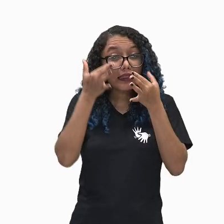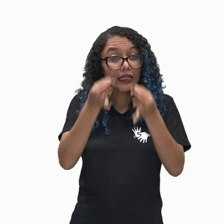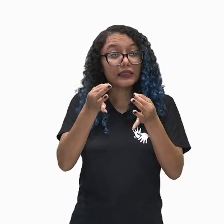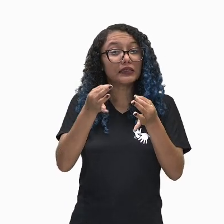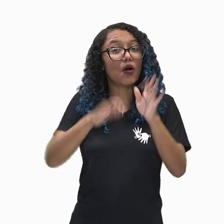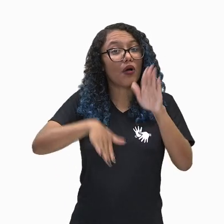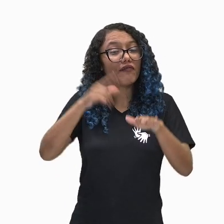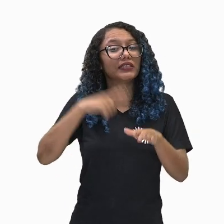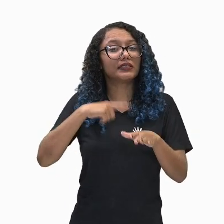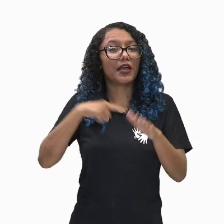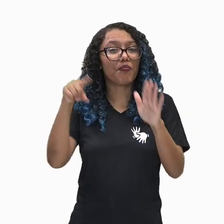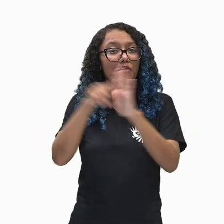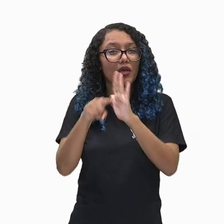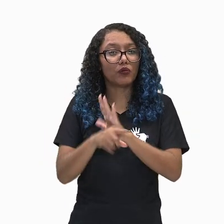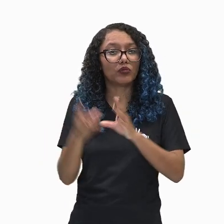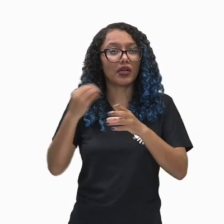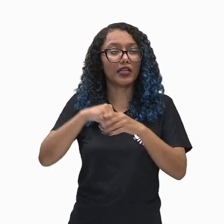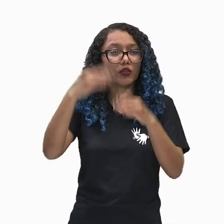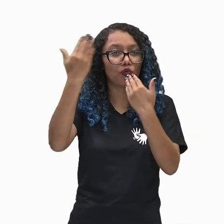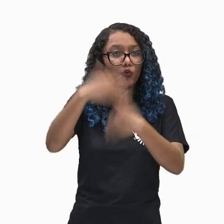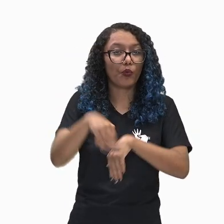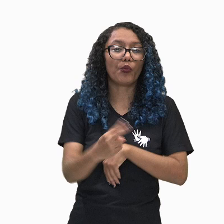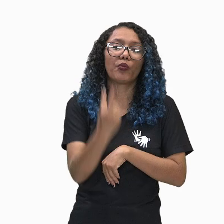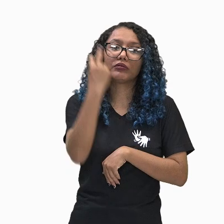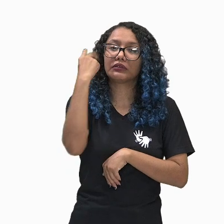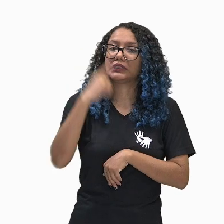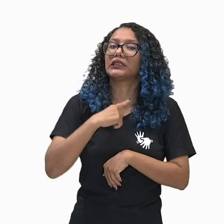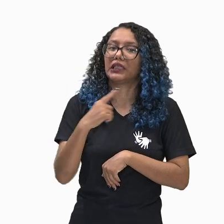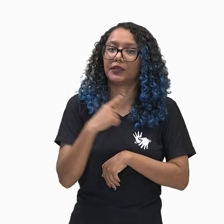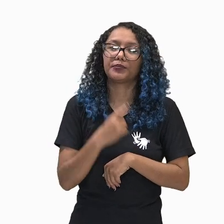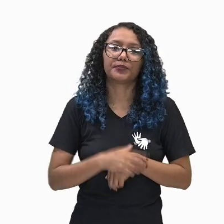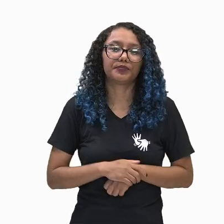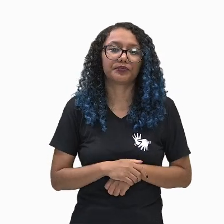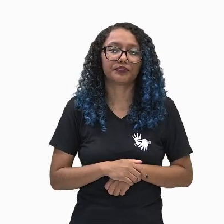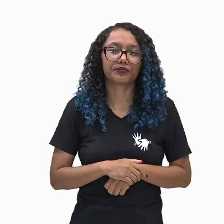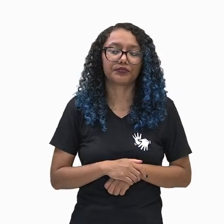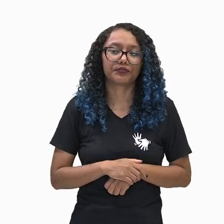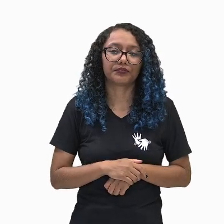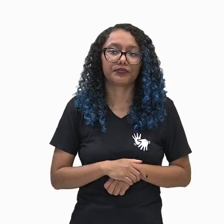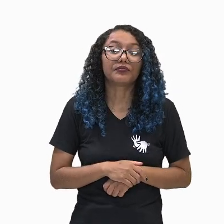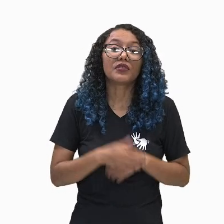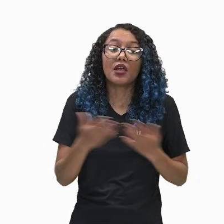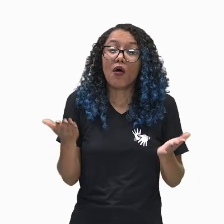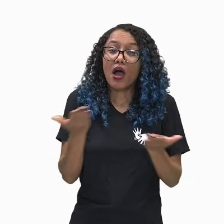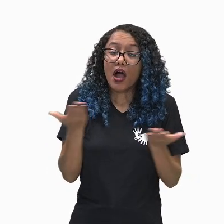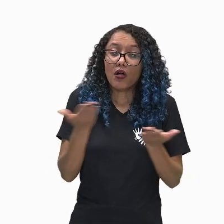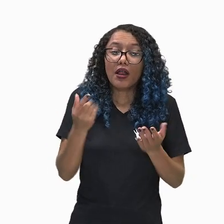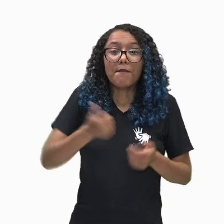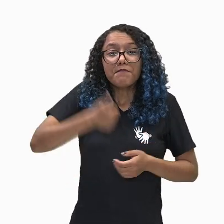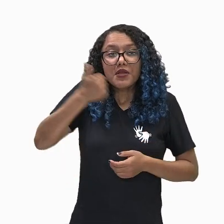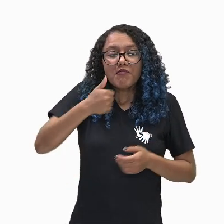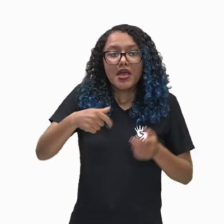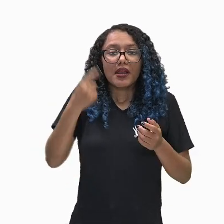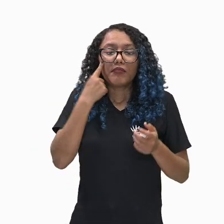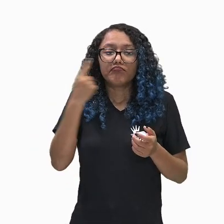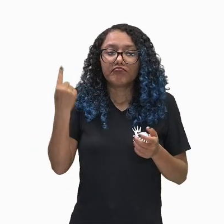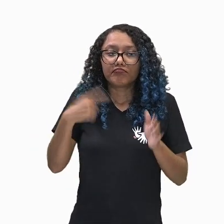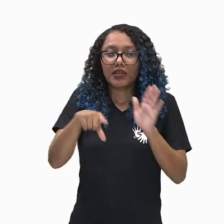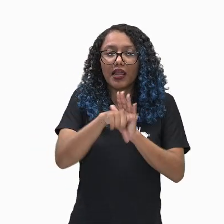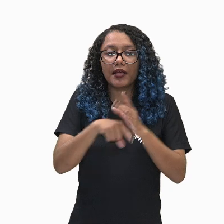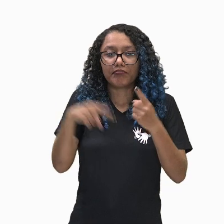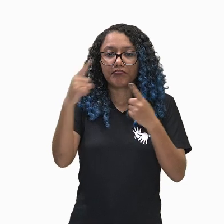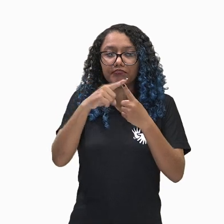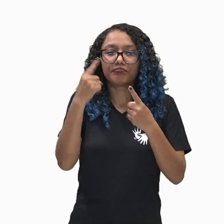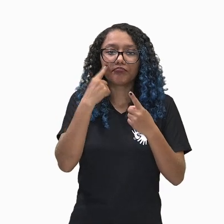elas caem, então, nos vestibulares, tá, gente? Então, vamos falar aí sobre essa lei do ventre livre, que é uma lei de 1871. Ela